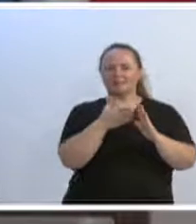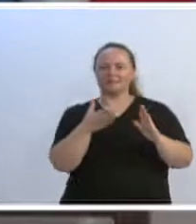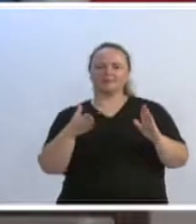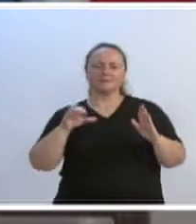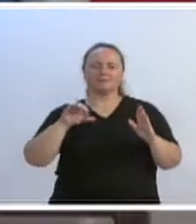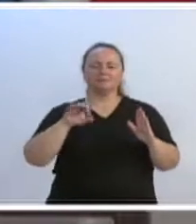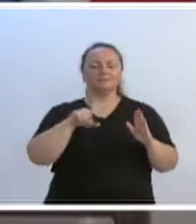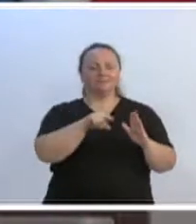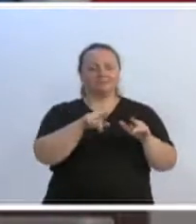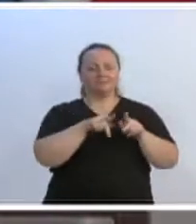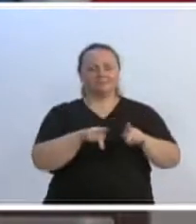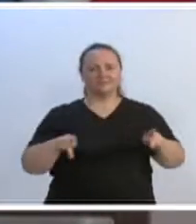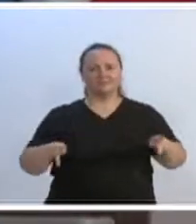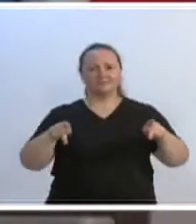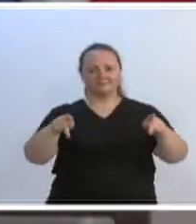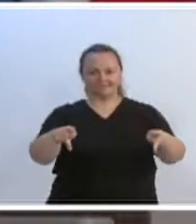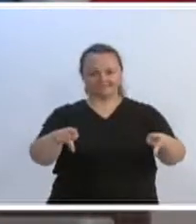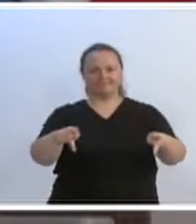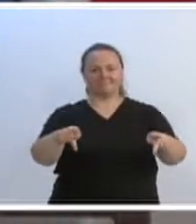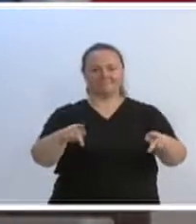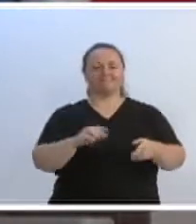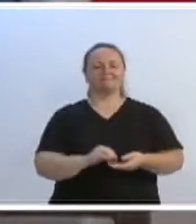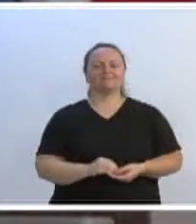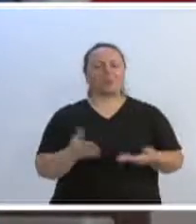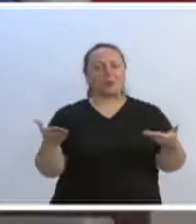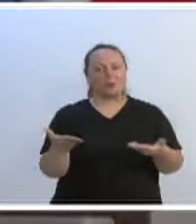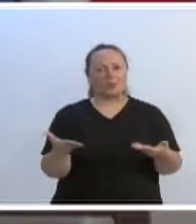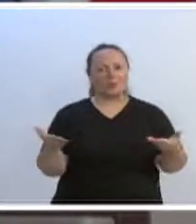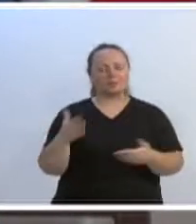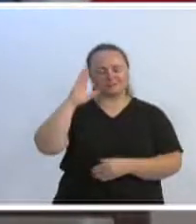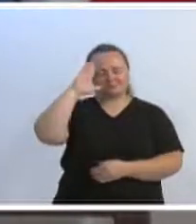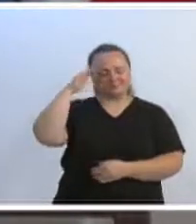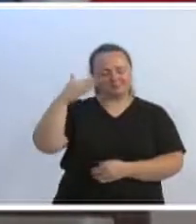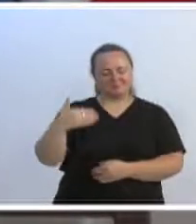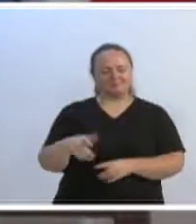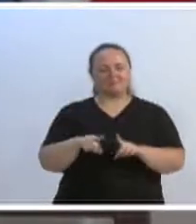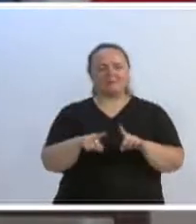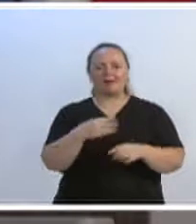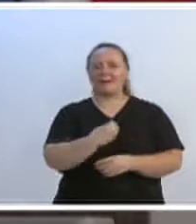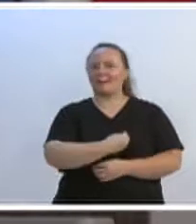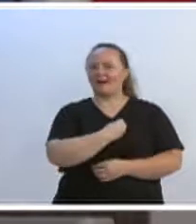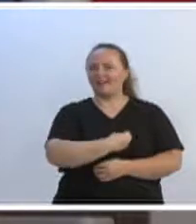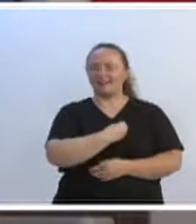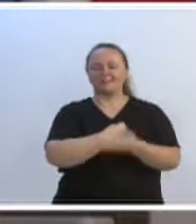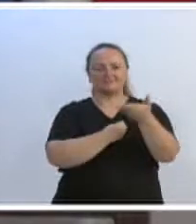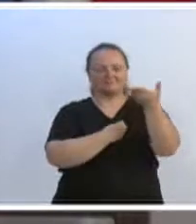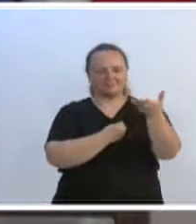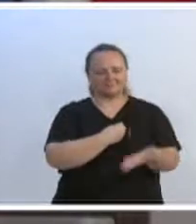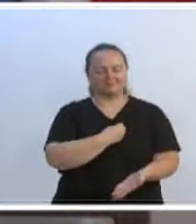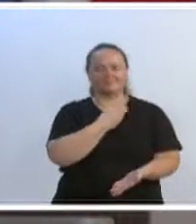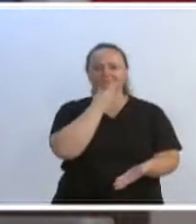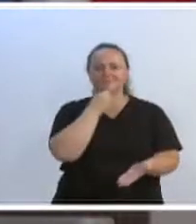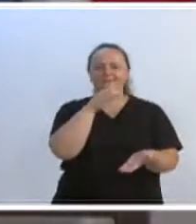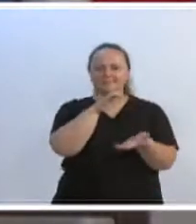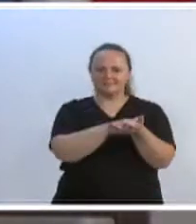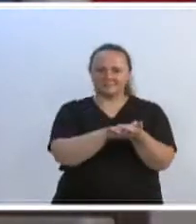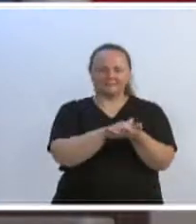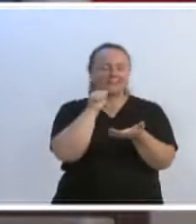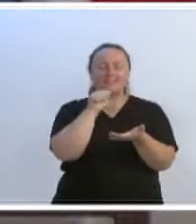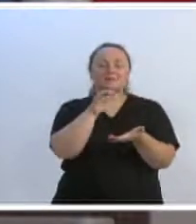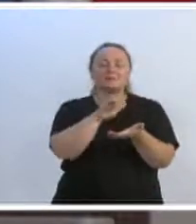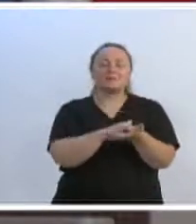e também digitar manuscritos do arquivo de Wolfenbüttel, das relações que ele tem